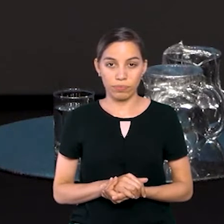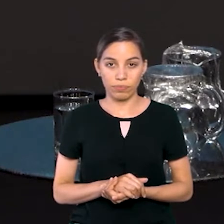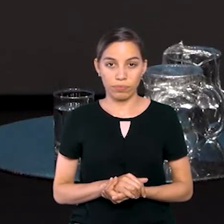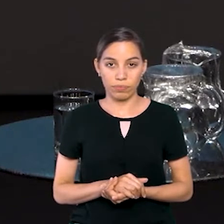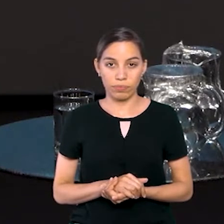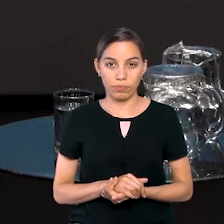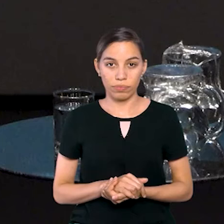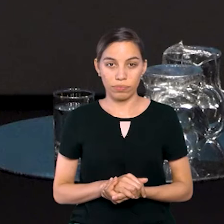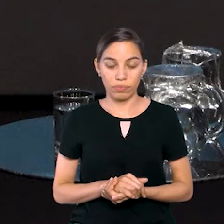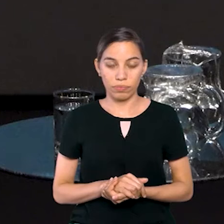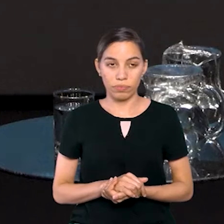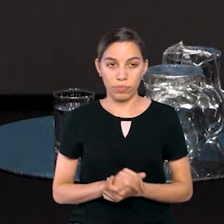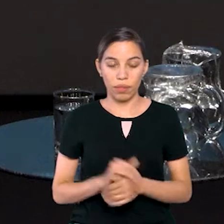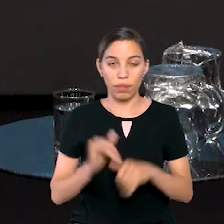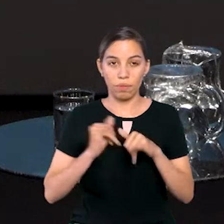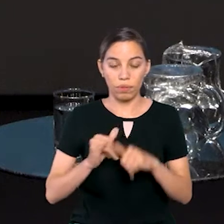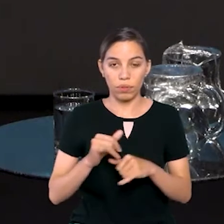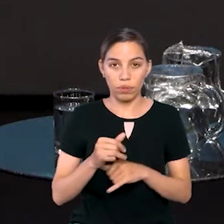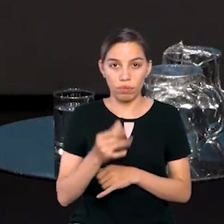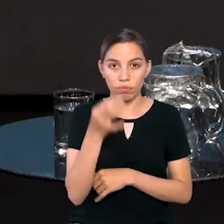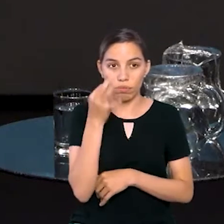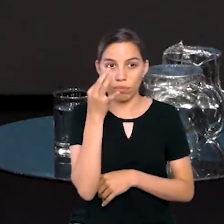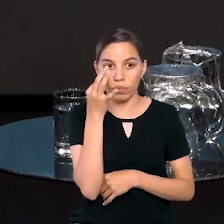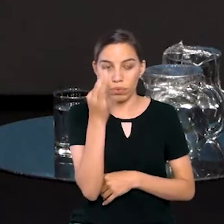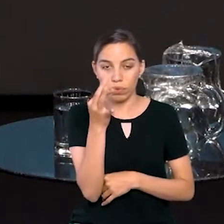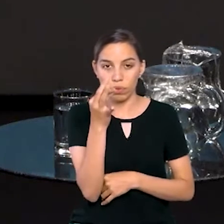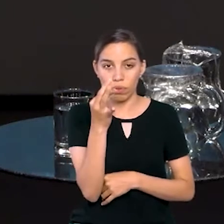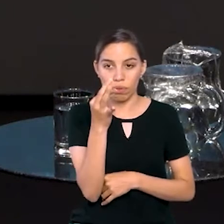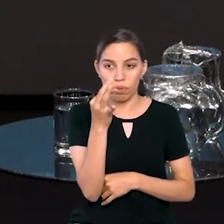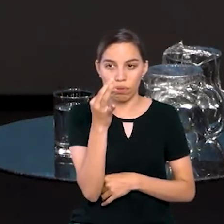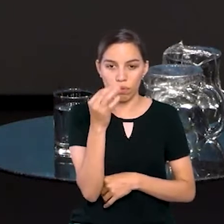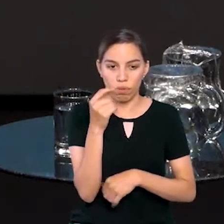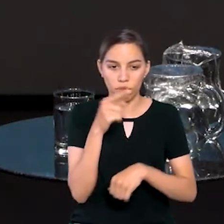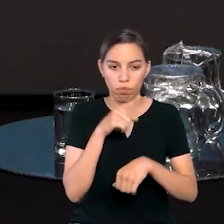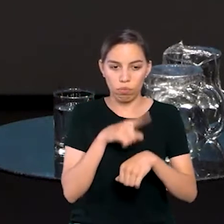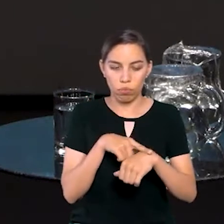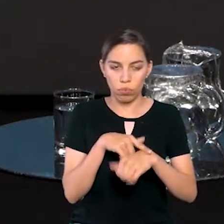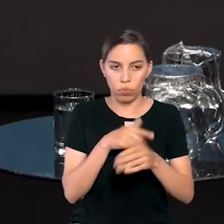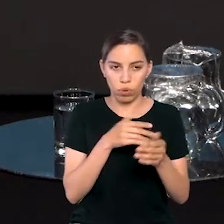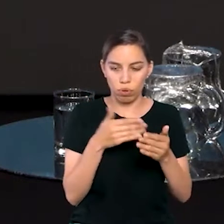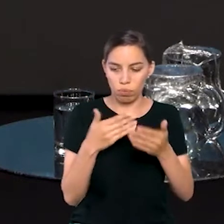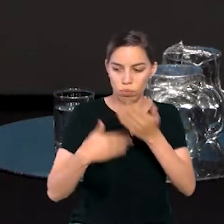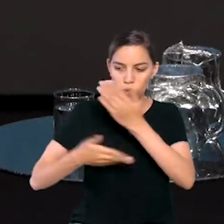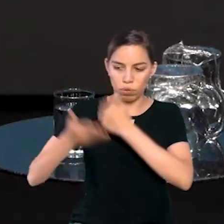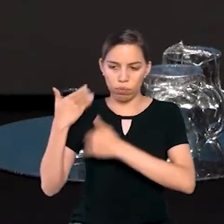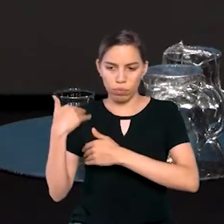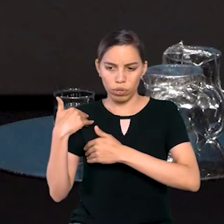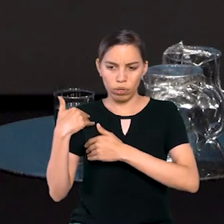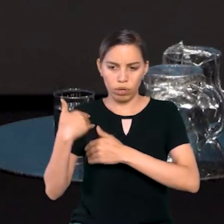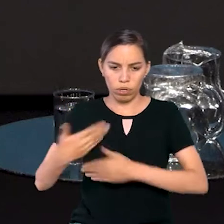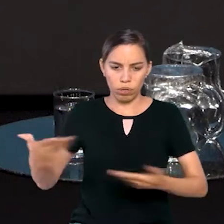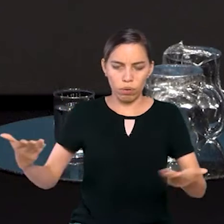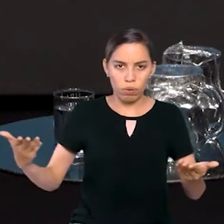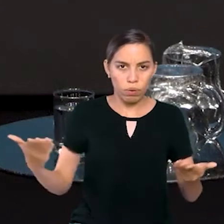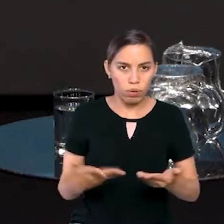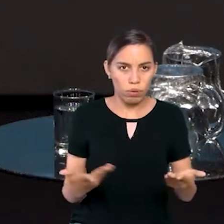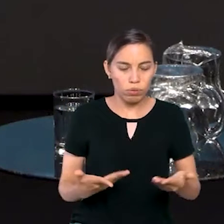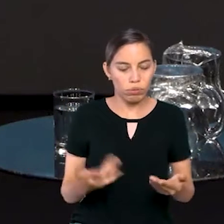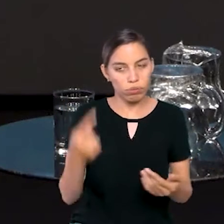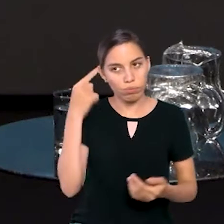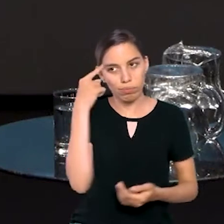de observar o tempo histórico, observar o tempo presente e atinar com uma